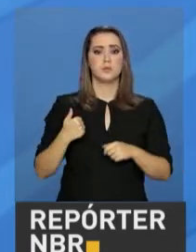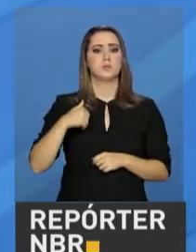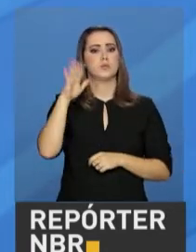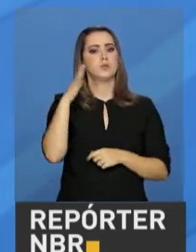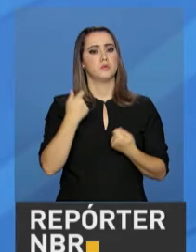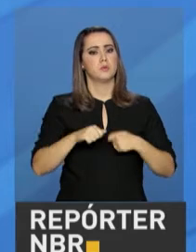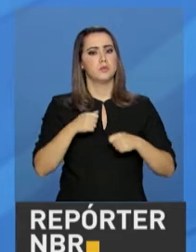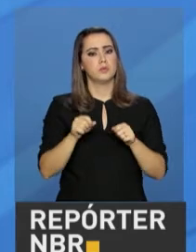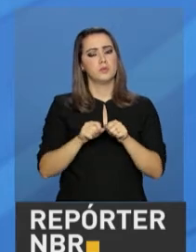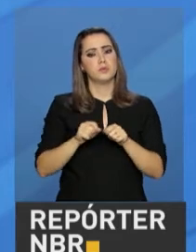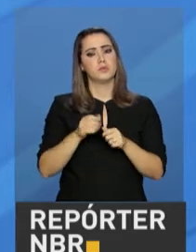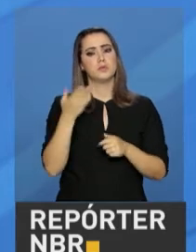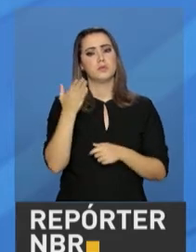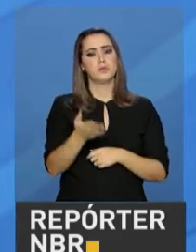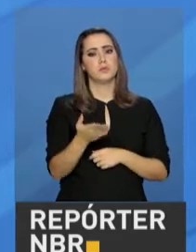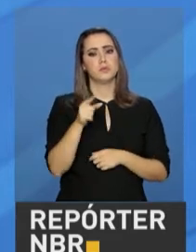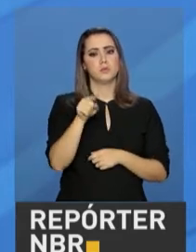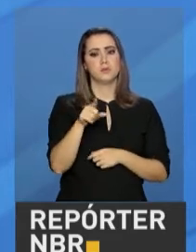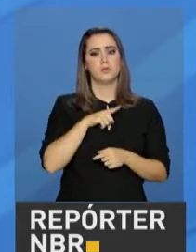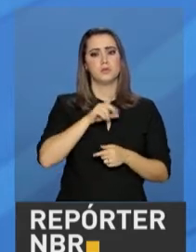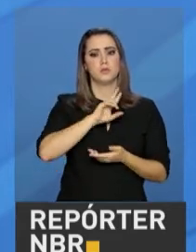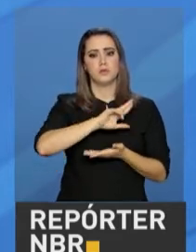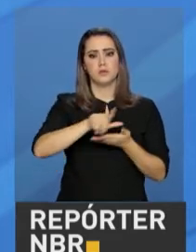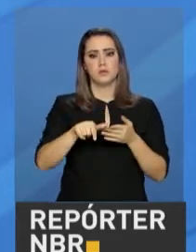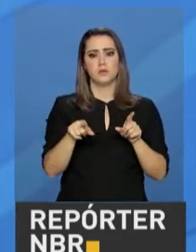é necessário avançar.